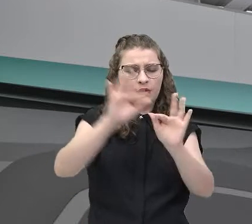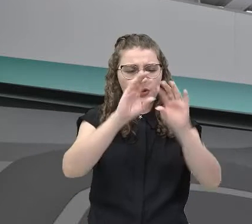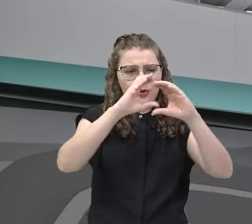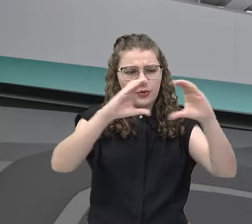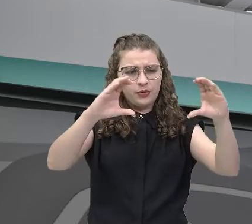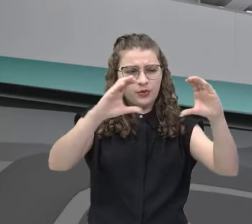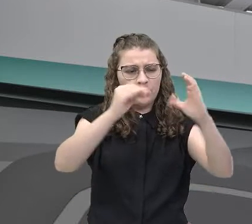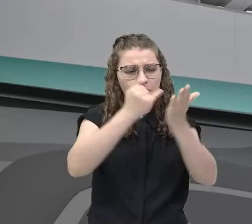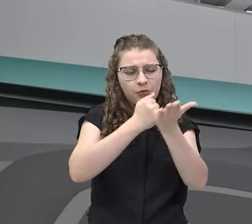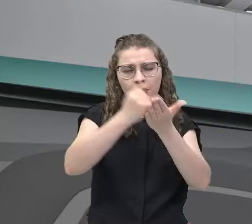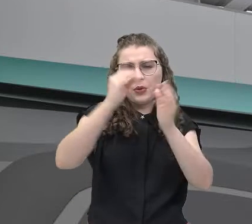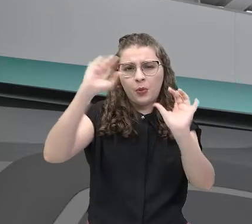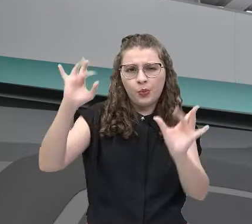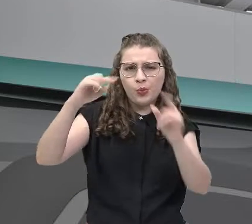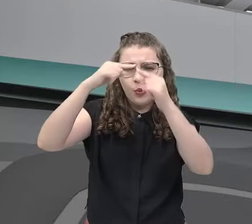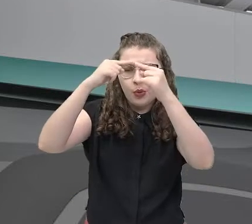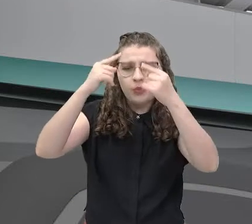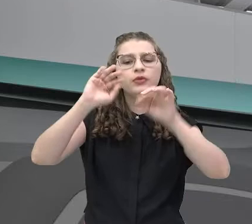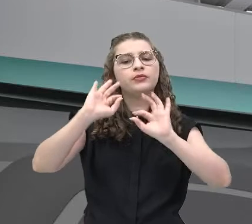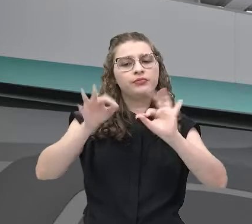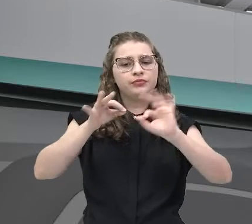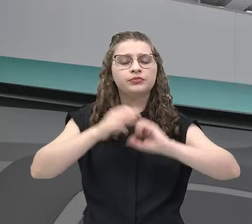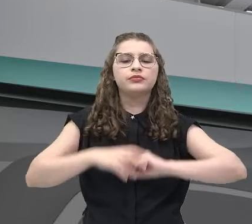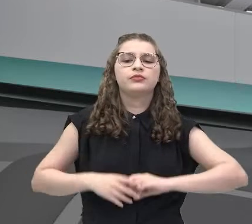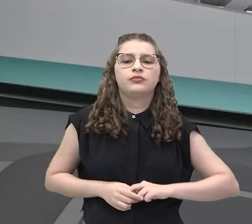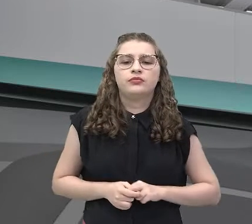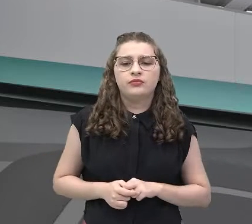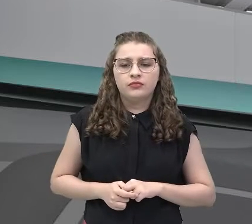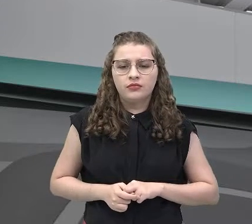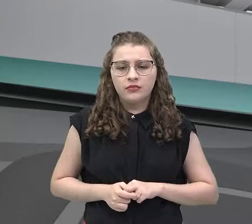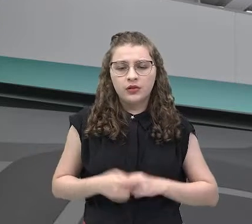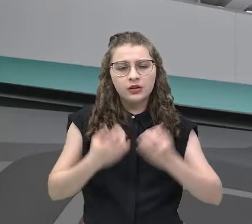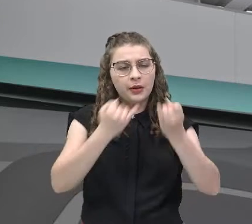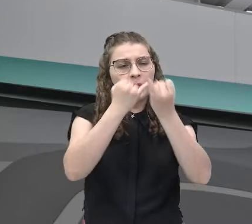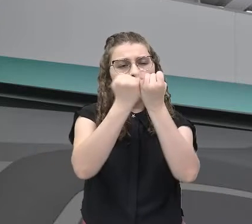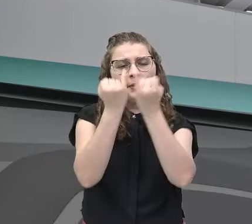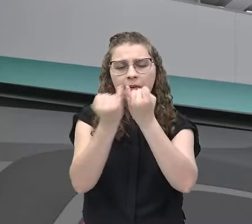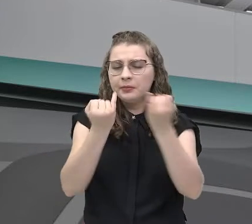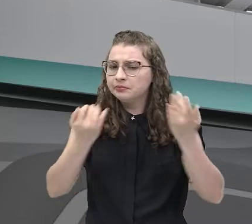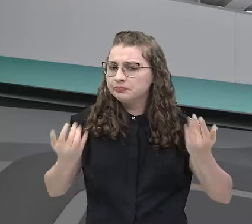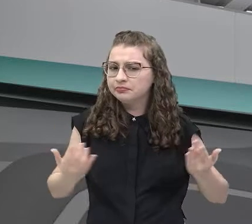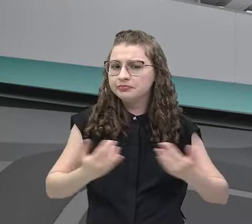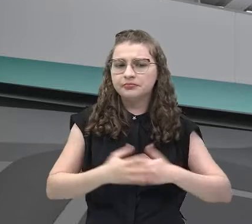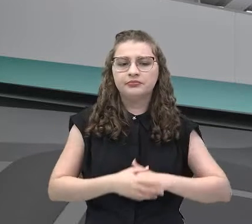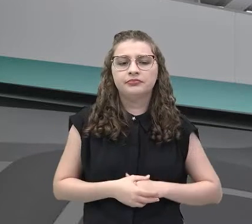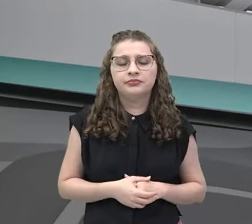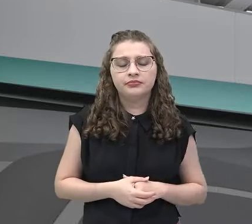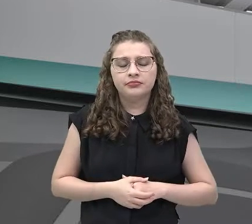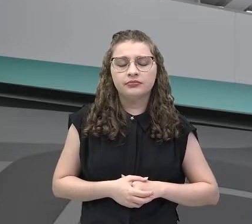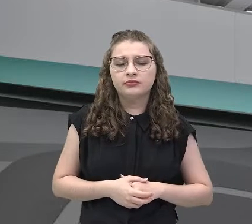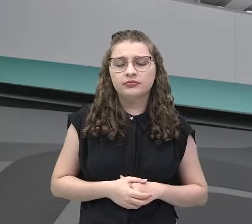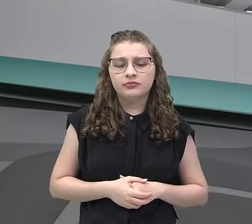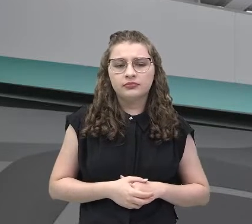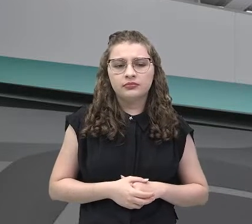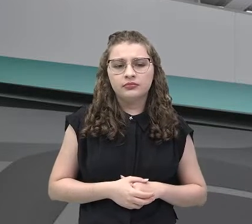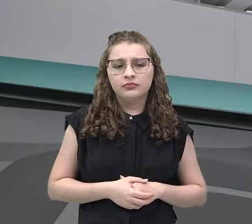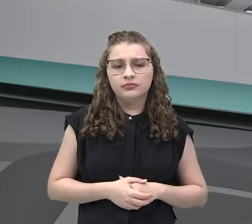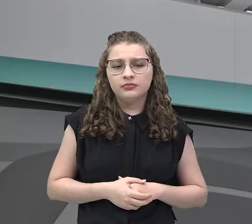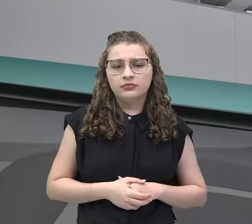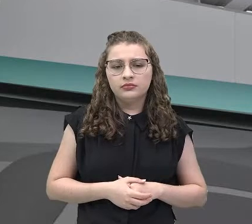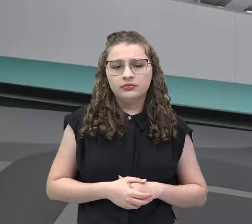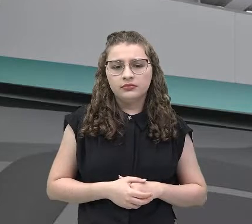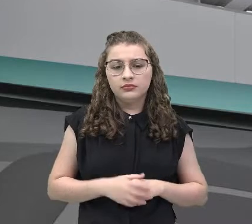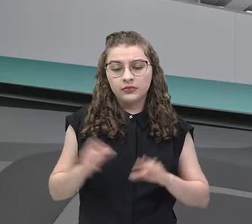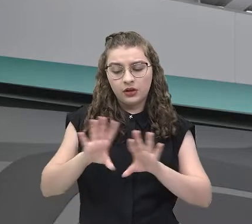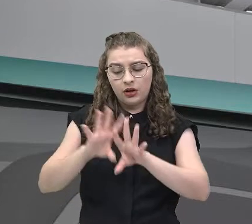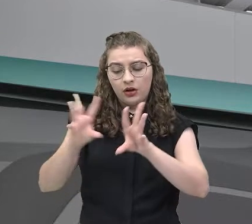linha certa de pensamento. É computador, tem outro aqui, tem outro parecido com esse assunto. E aí você vai seguindo. Então, conclusão também é a mesma